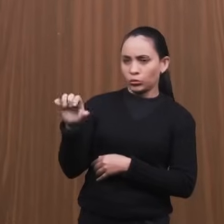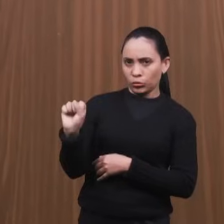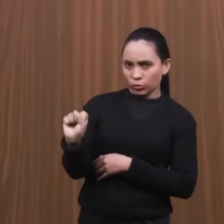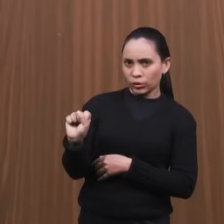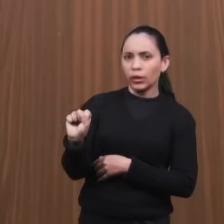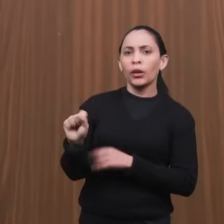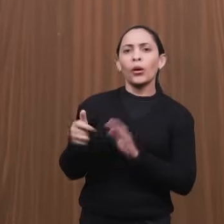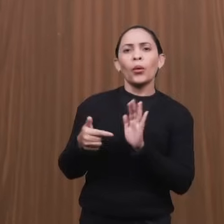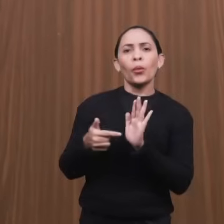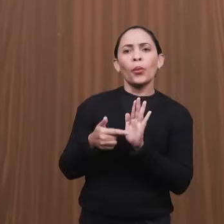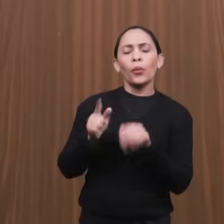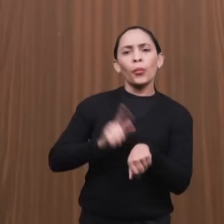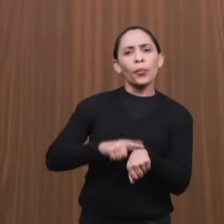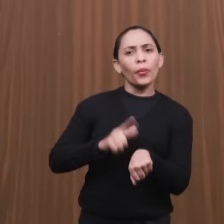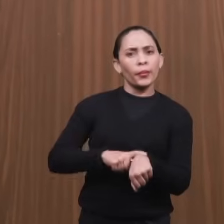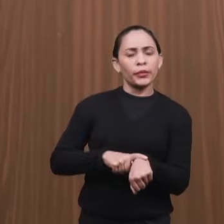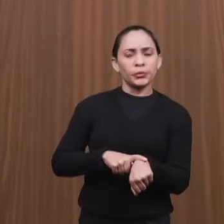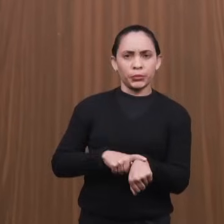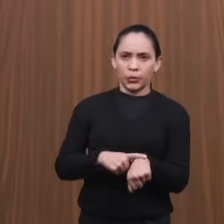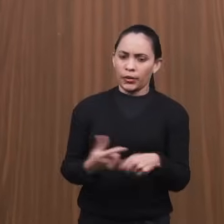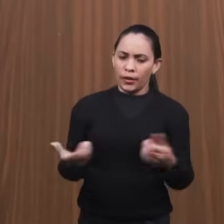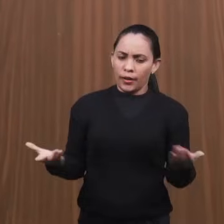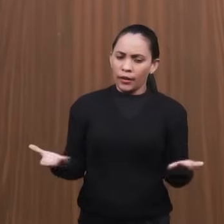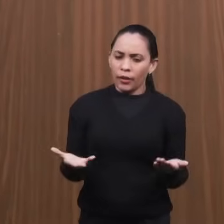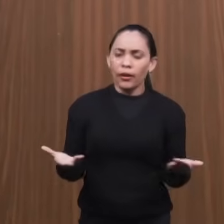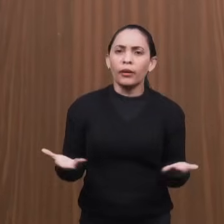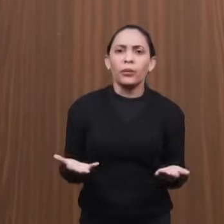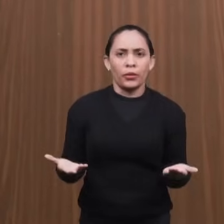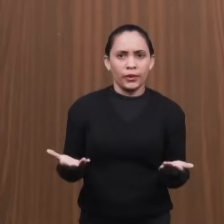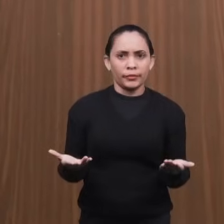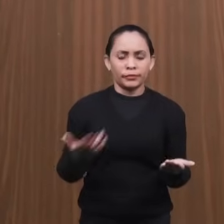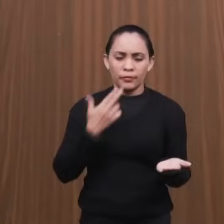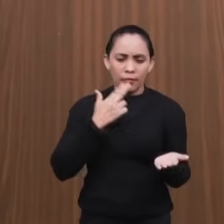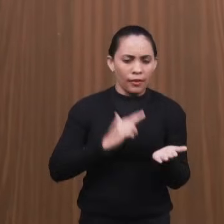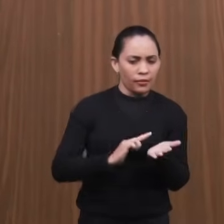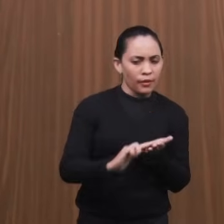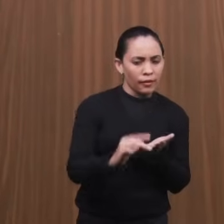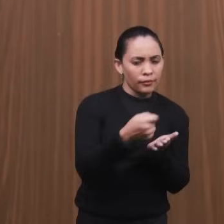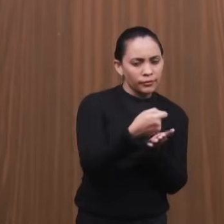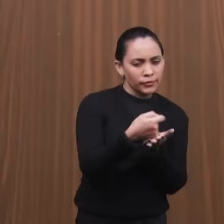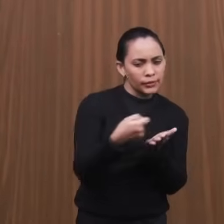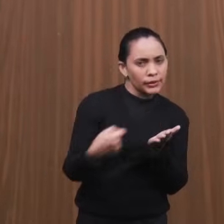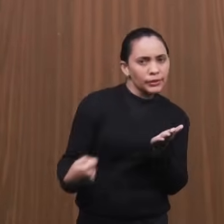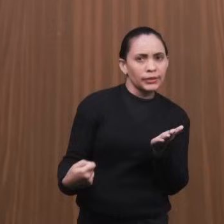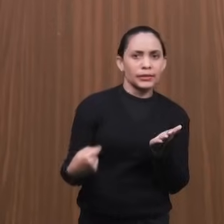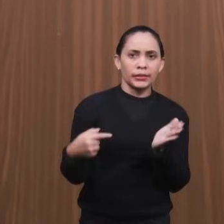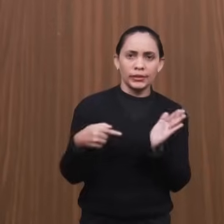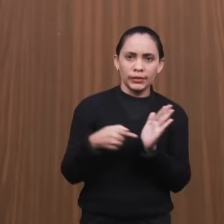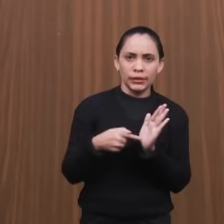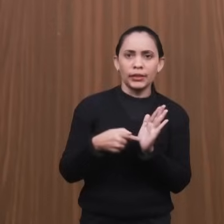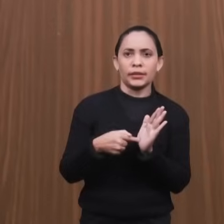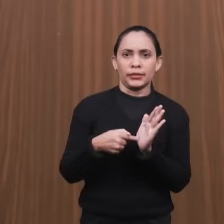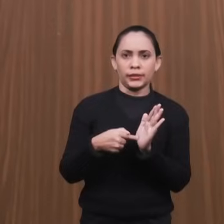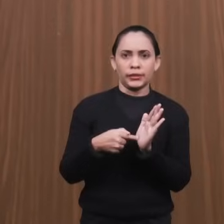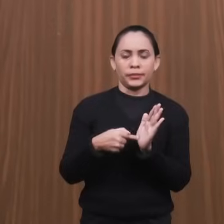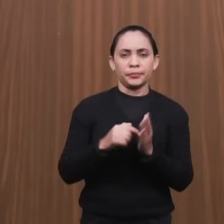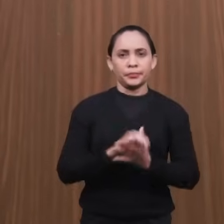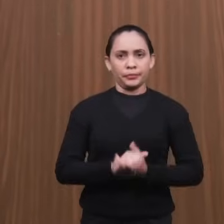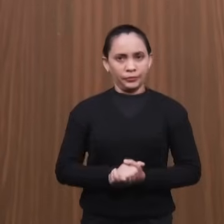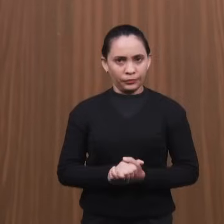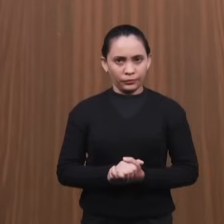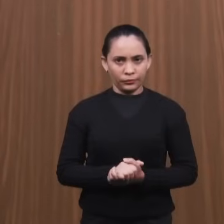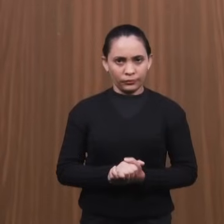momento atual, ou seja, de uma carta que foi escrita, uma epístola, melhor dizendo, que foi